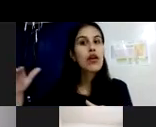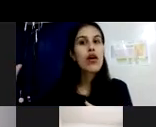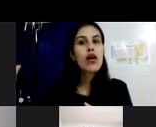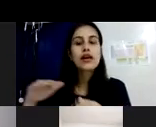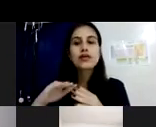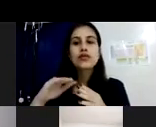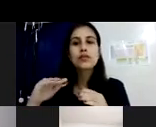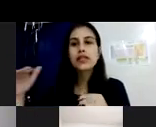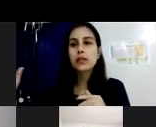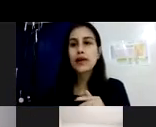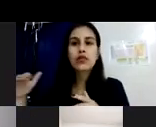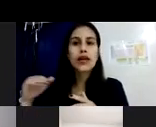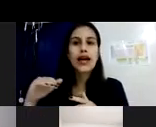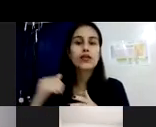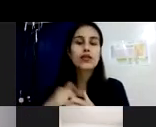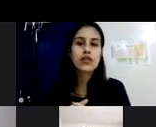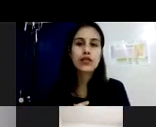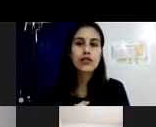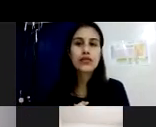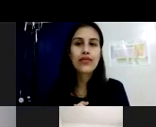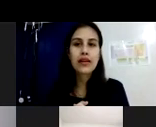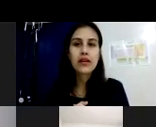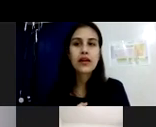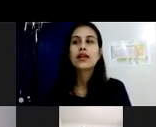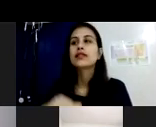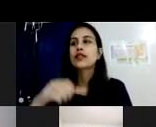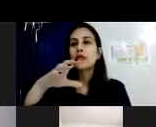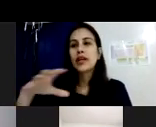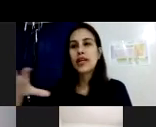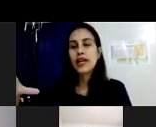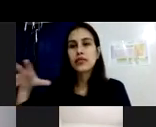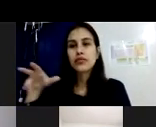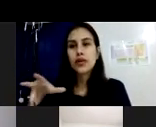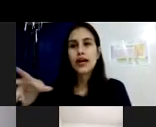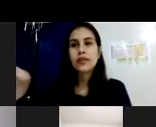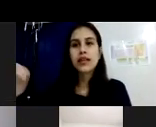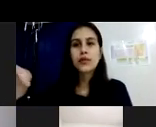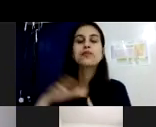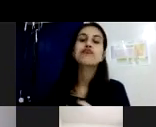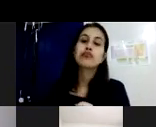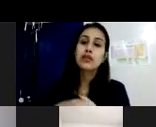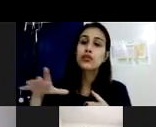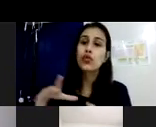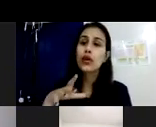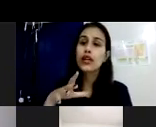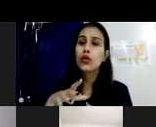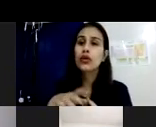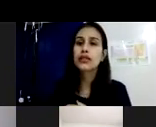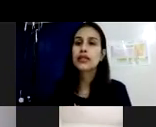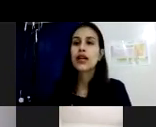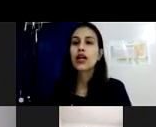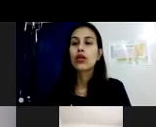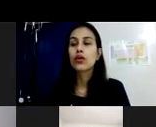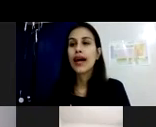e coloca nos principais lugares onde esse idoso vai. Então, no banheiro, no caminho, nos